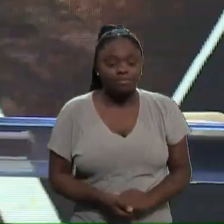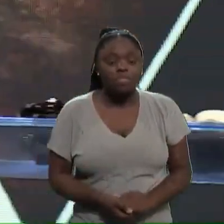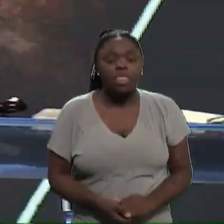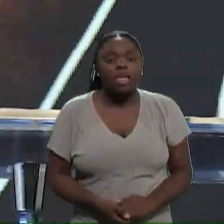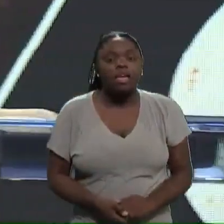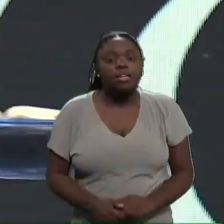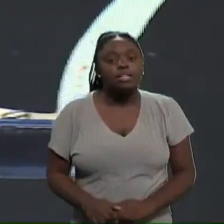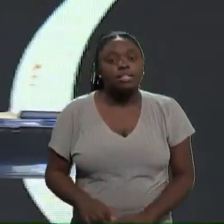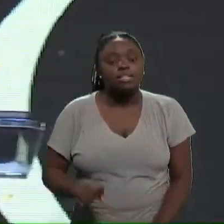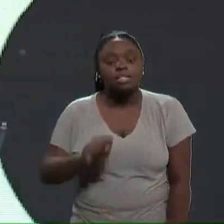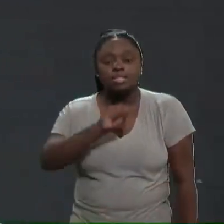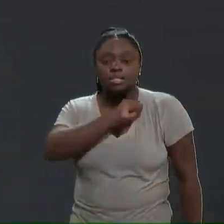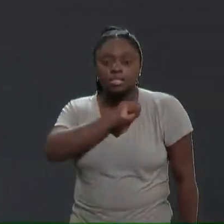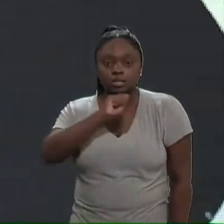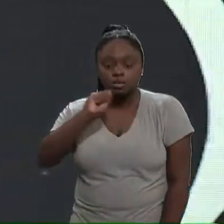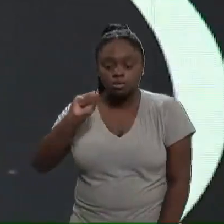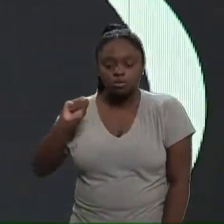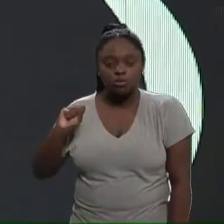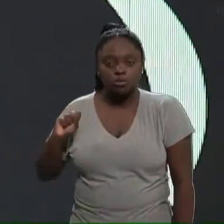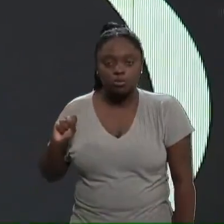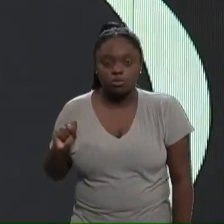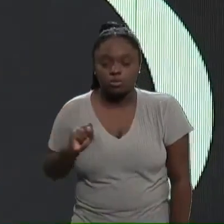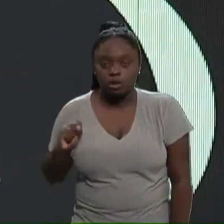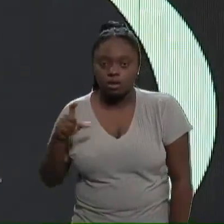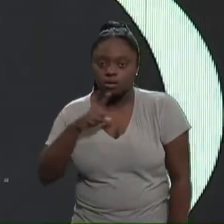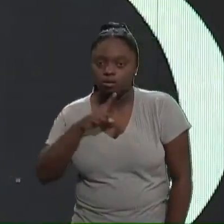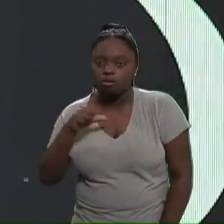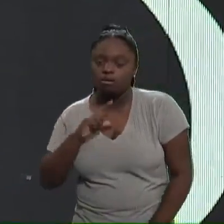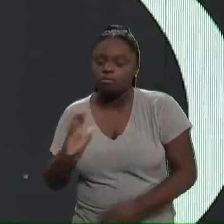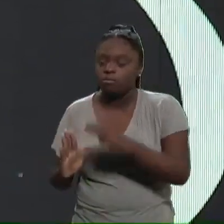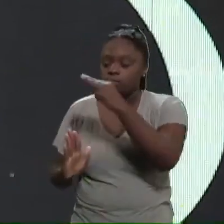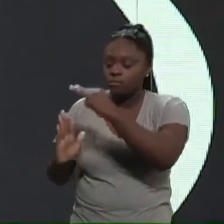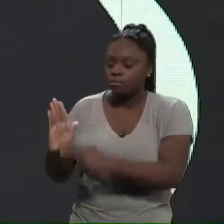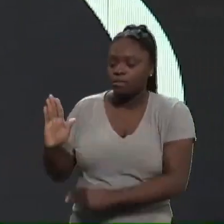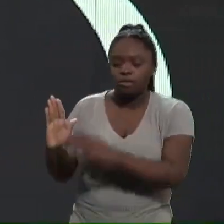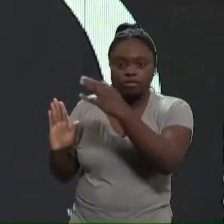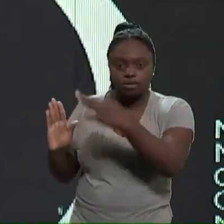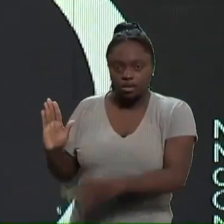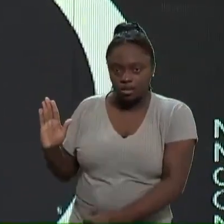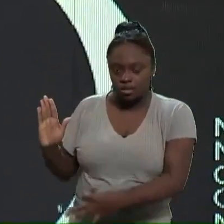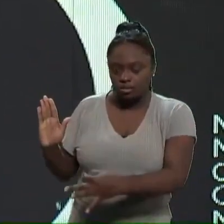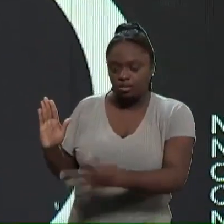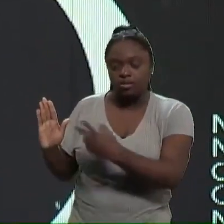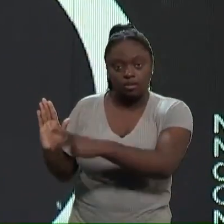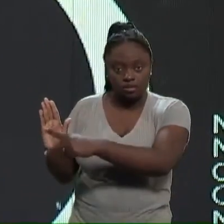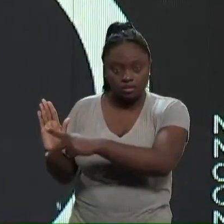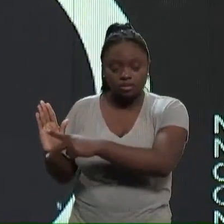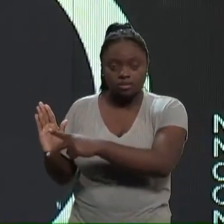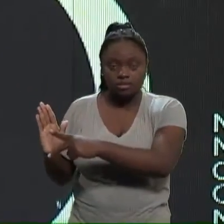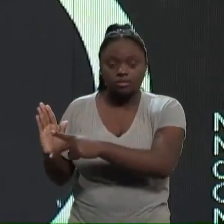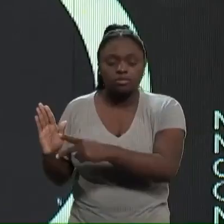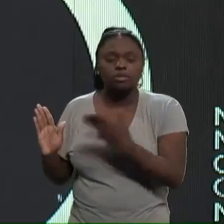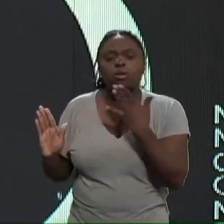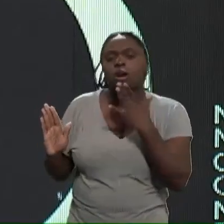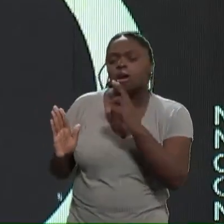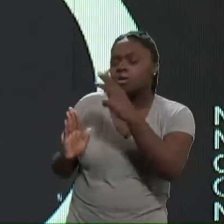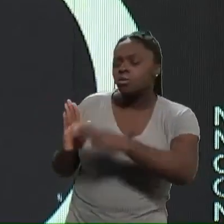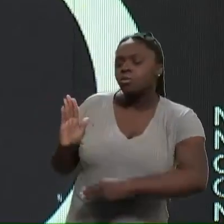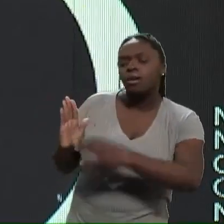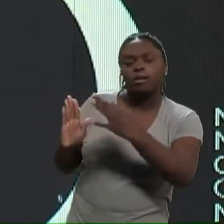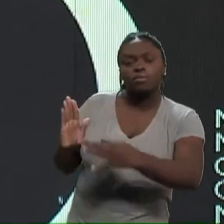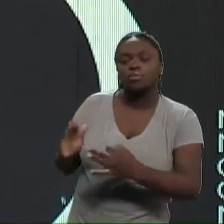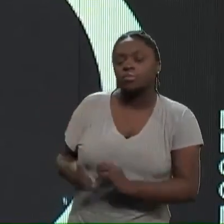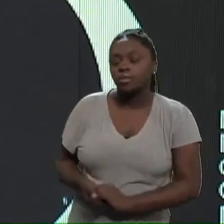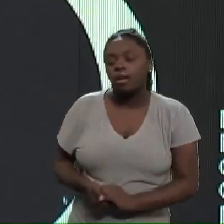Samuel tem o método certo para ele. Qual que é o método certo? Tá